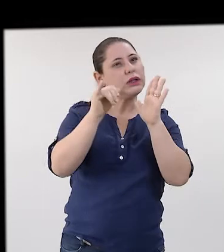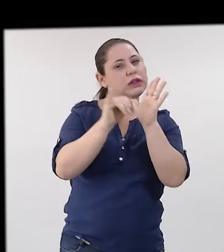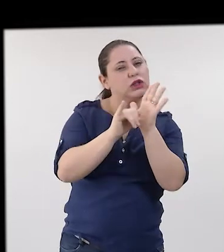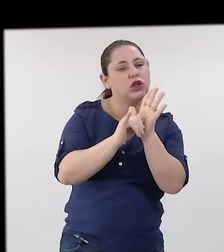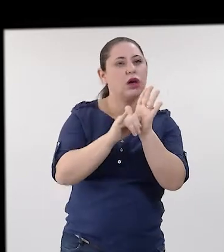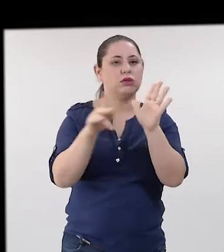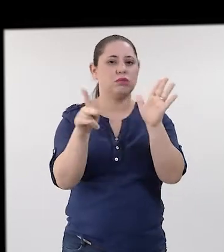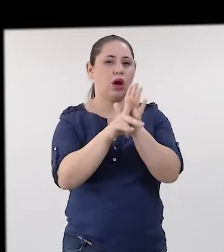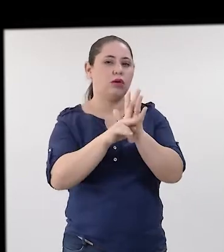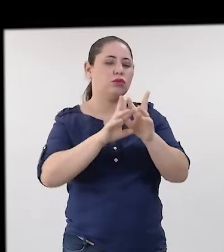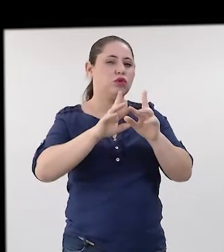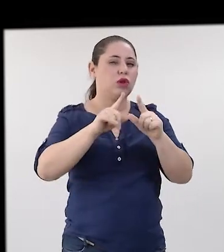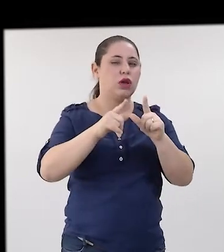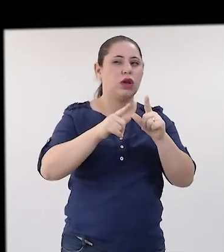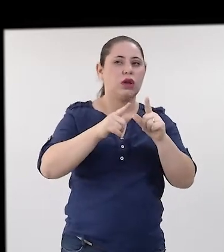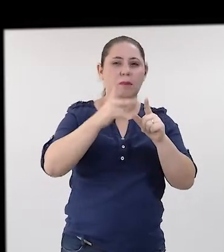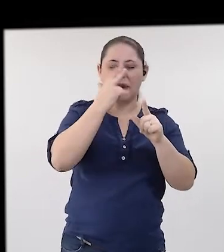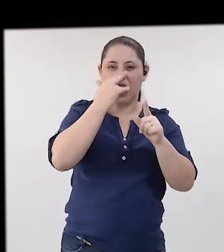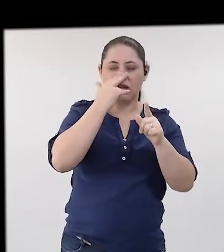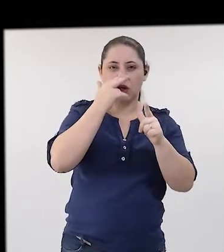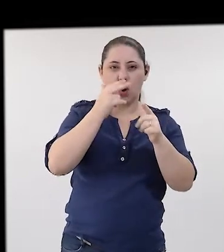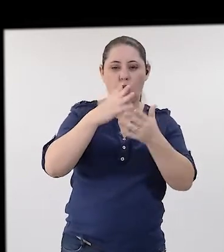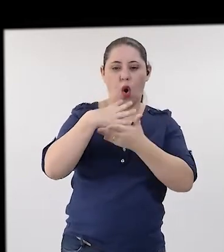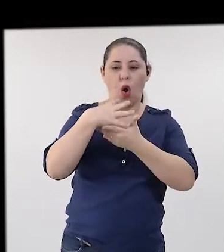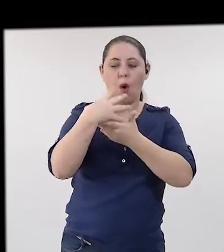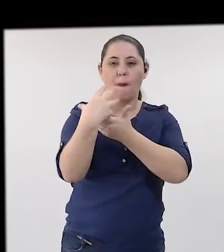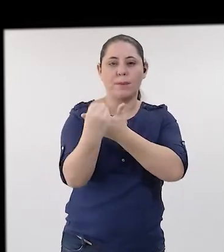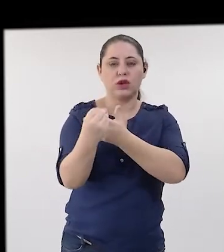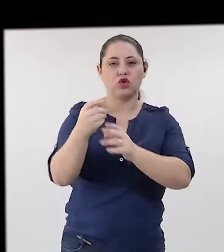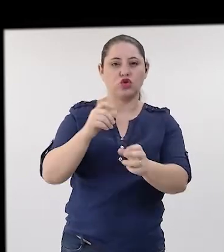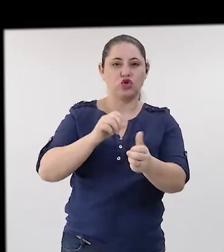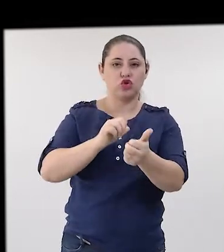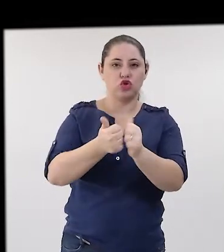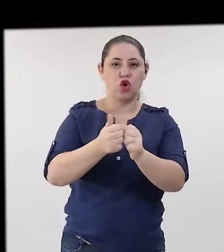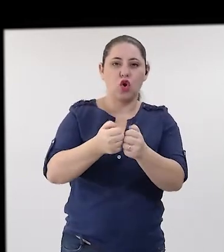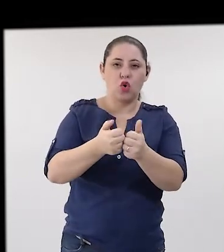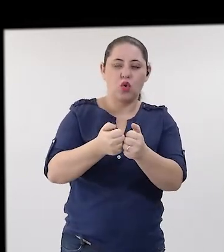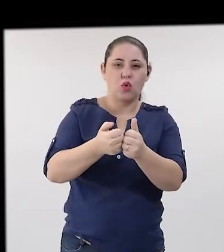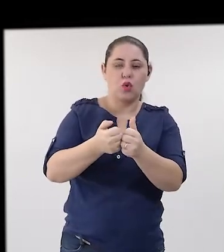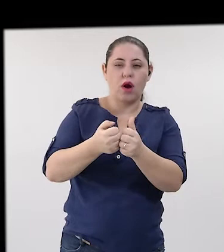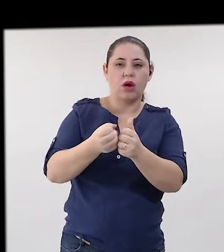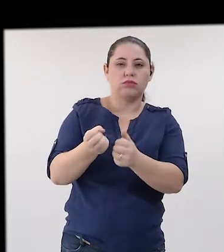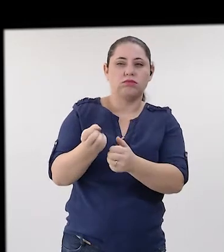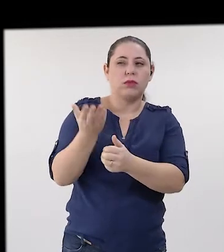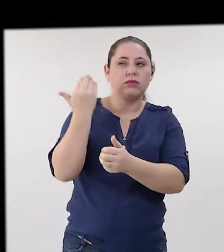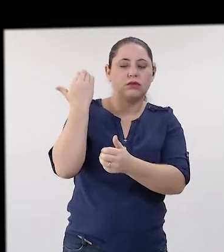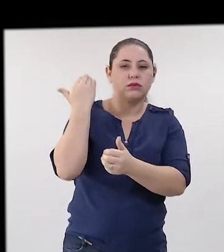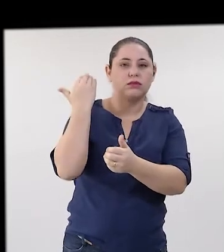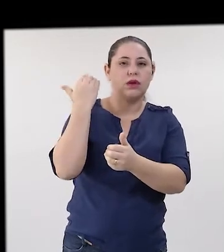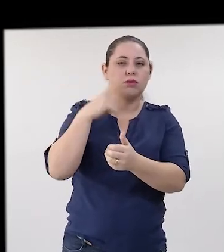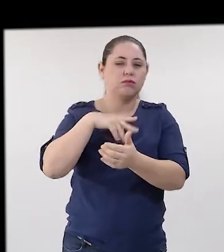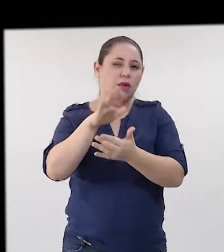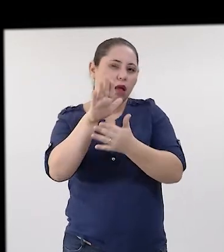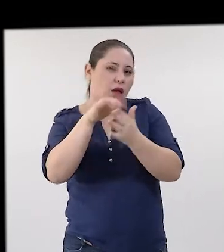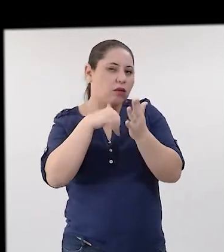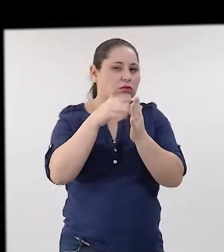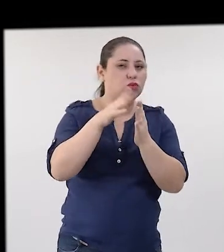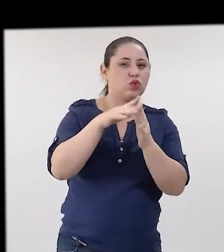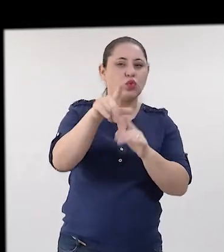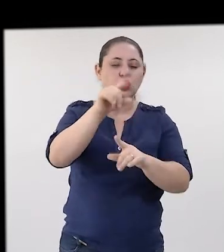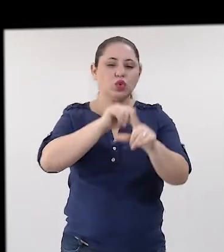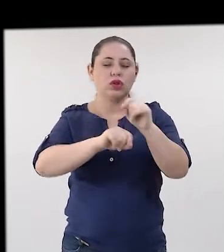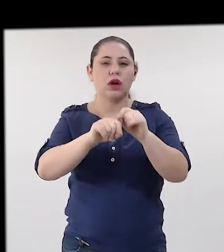identidade um pouco mais retrô, voltada para os jogos de antigamente. Então, a aplicação ela possui um design um pouco mais